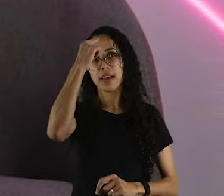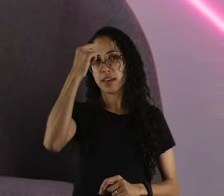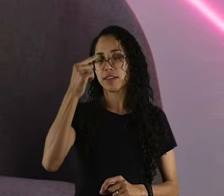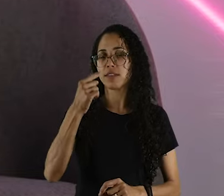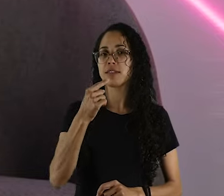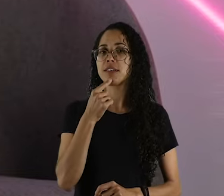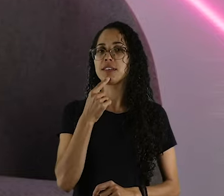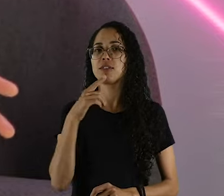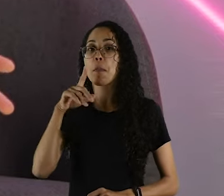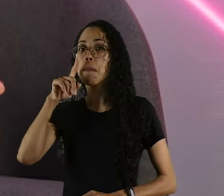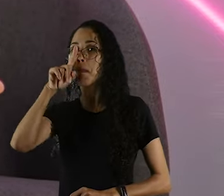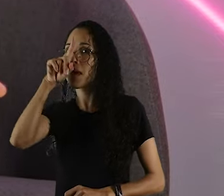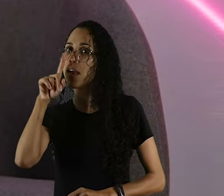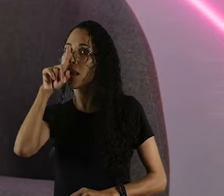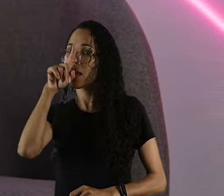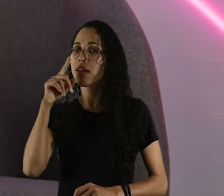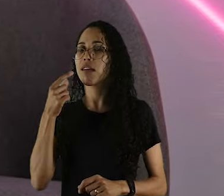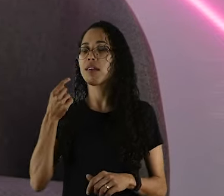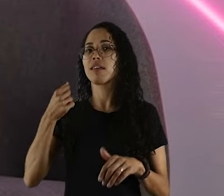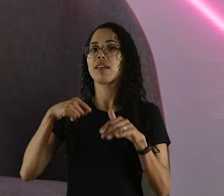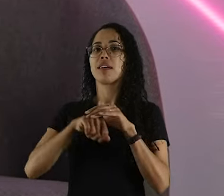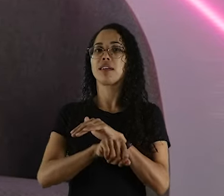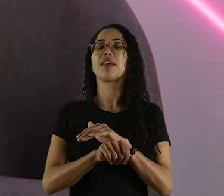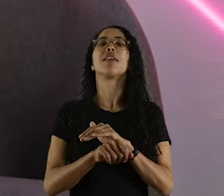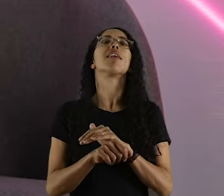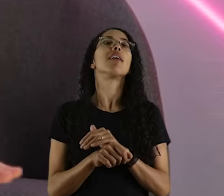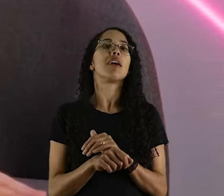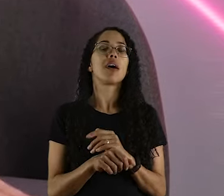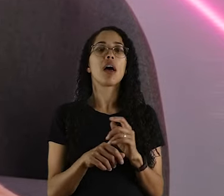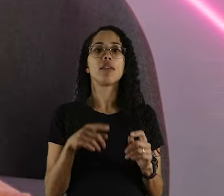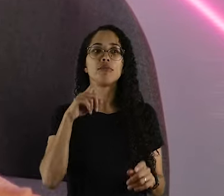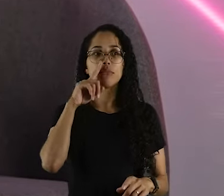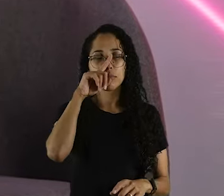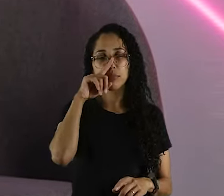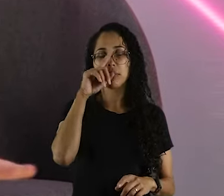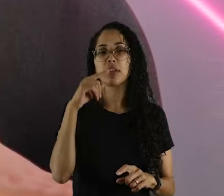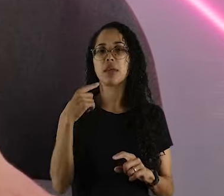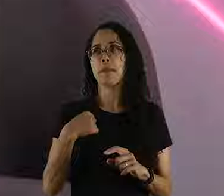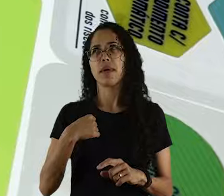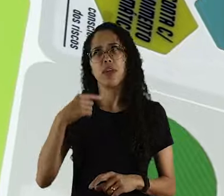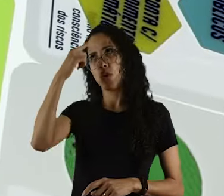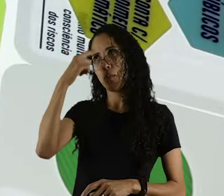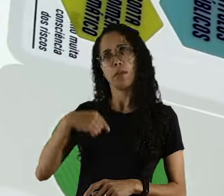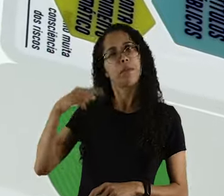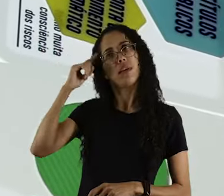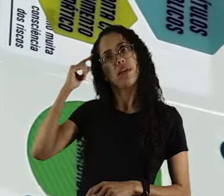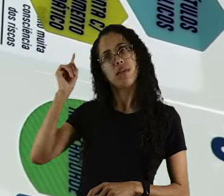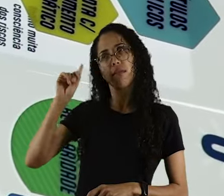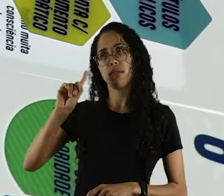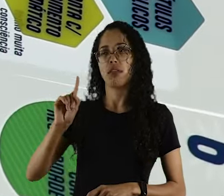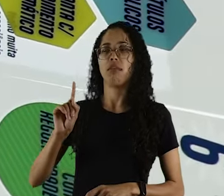mas eu não me considero uma investidora de alto risco, porque a porcentagem que eu tenho nos investimentos mais voláteis é